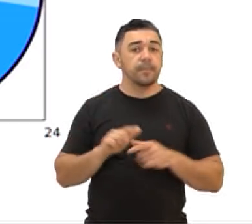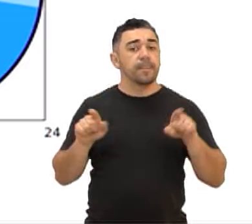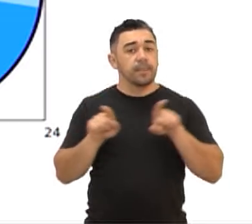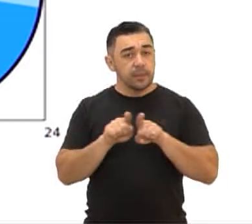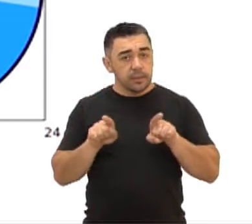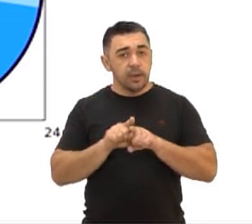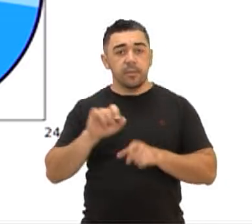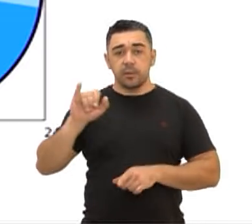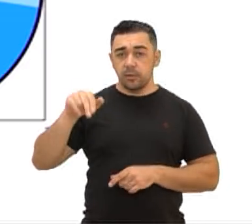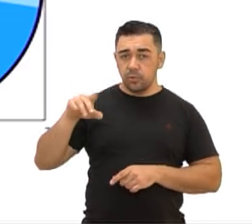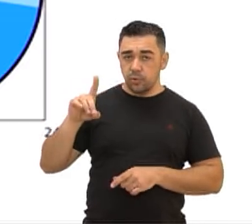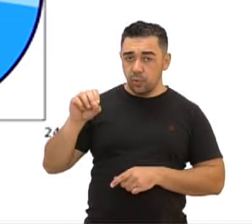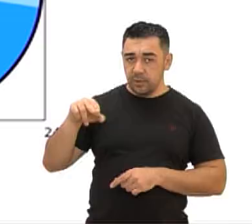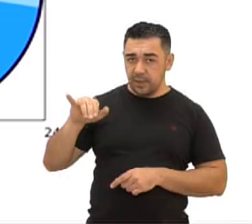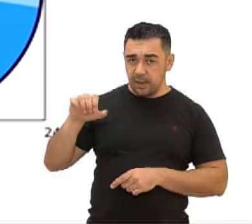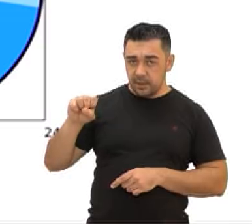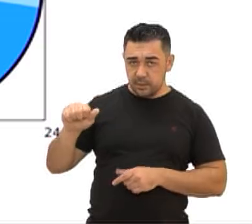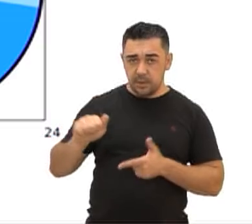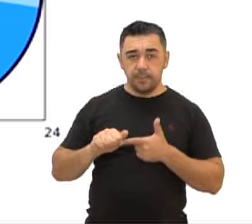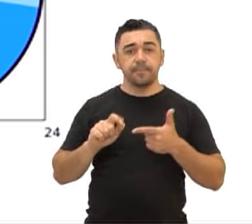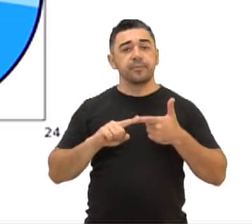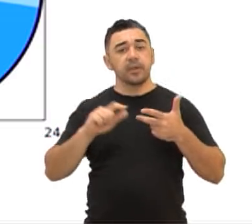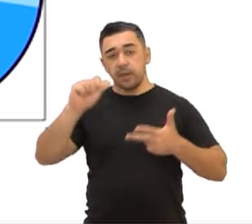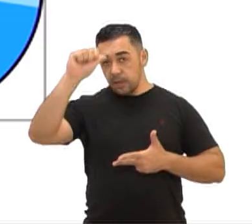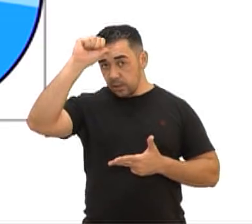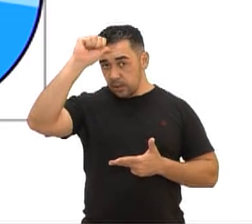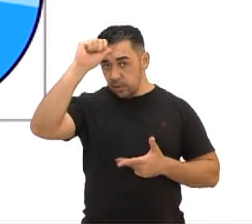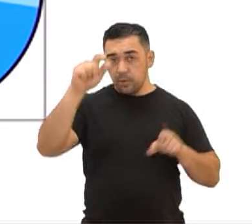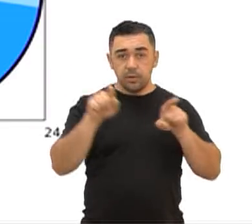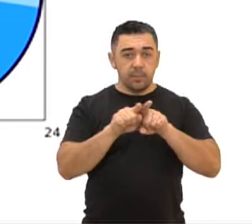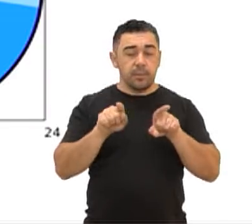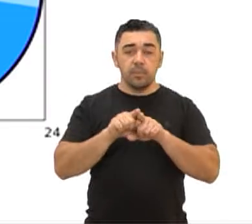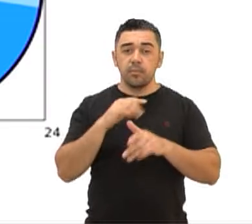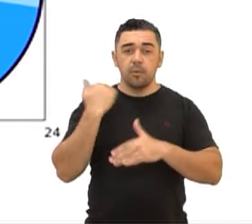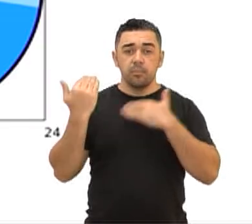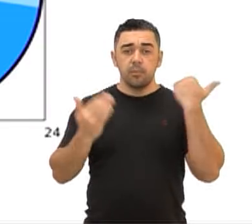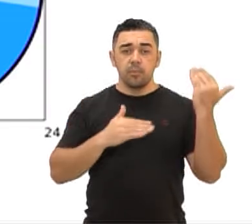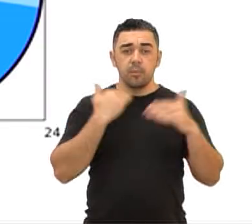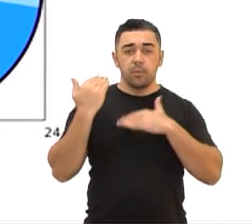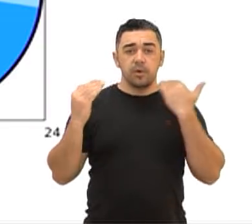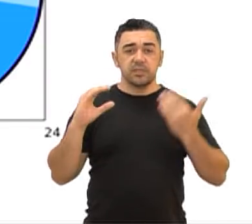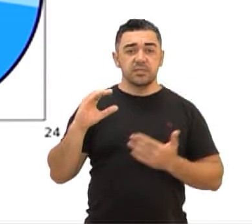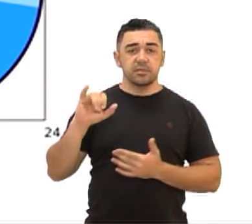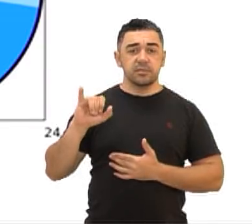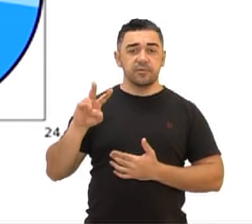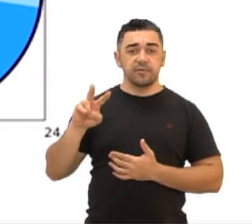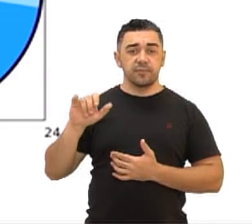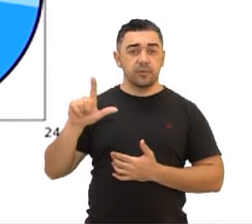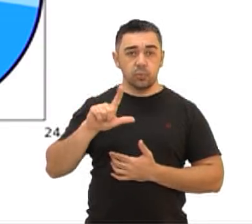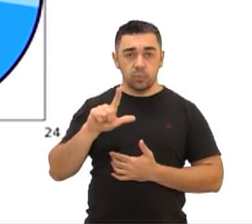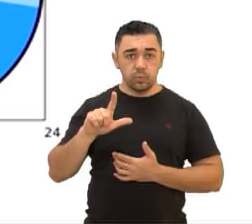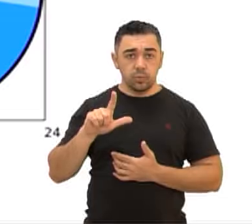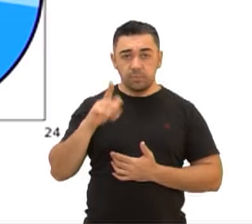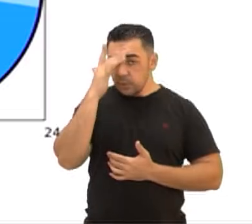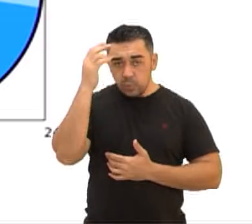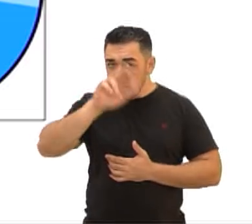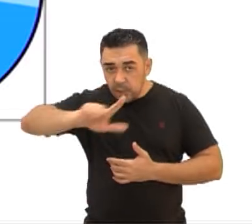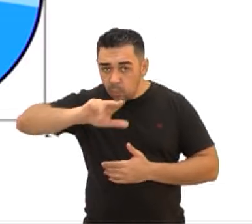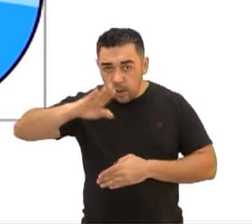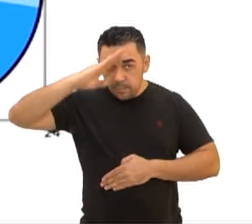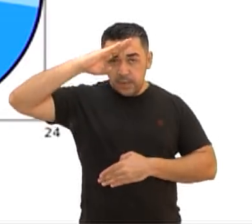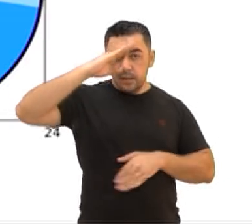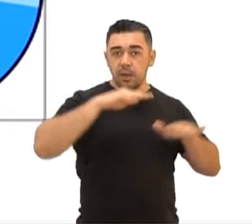na Indonésia e na Índia. Civis, quase que absolutamente todos os mortos eram civis nesses